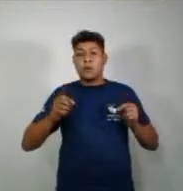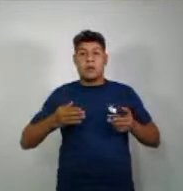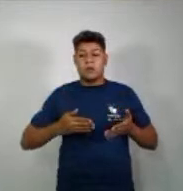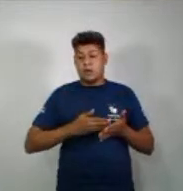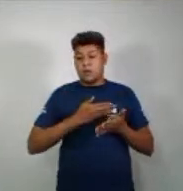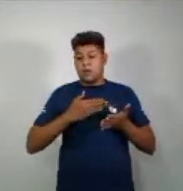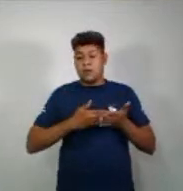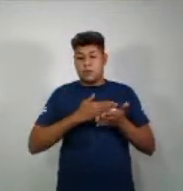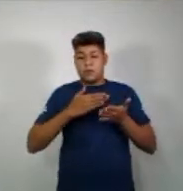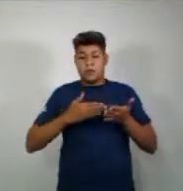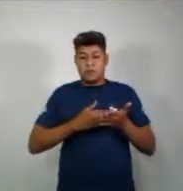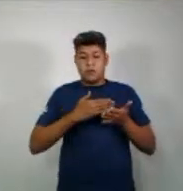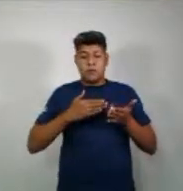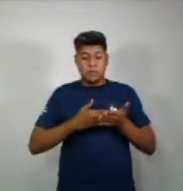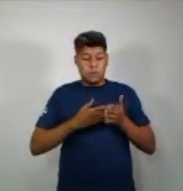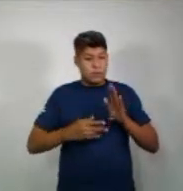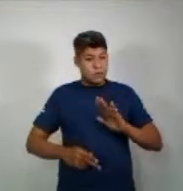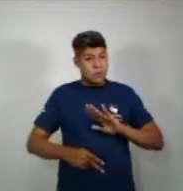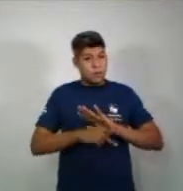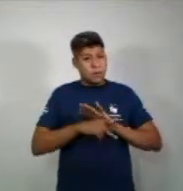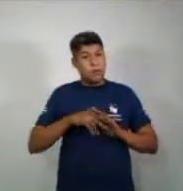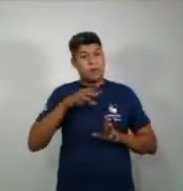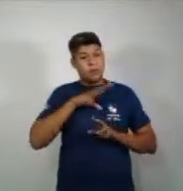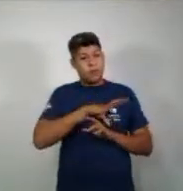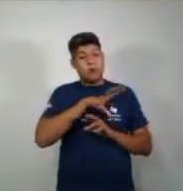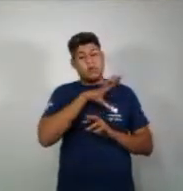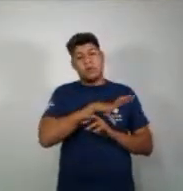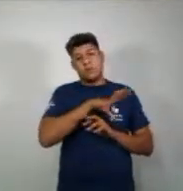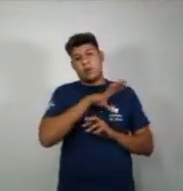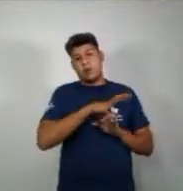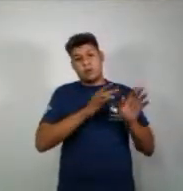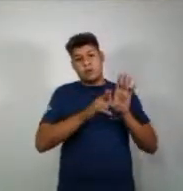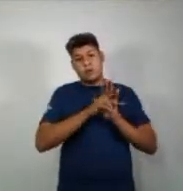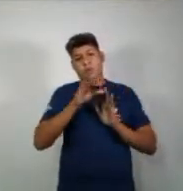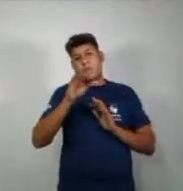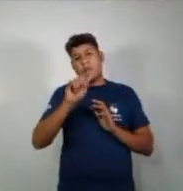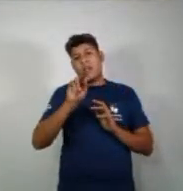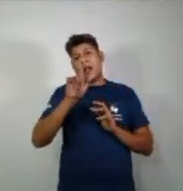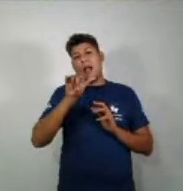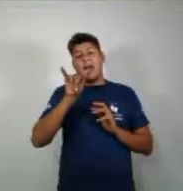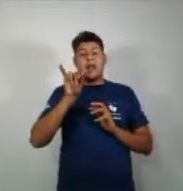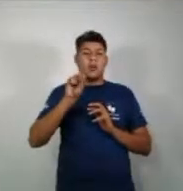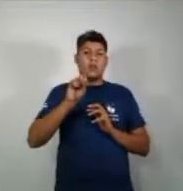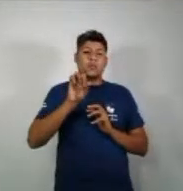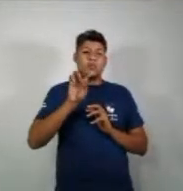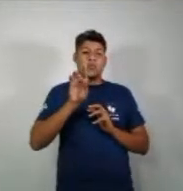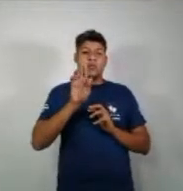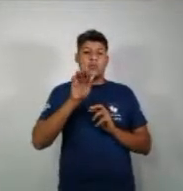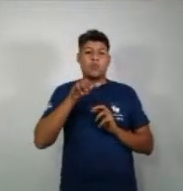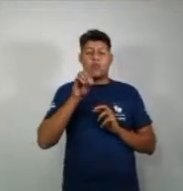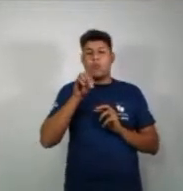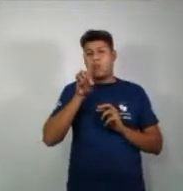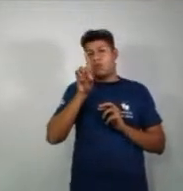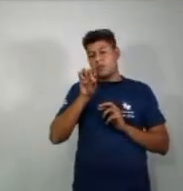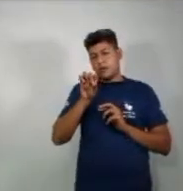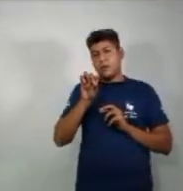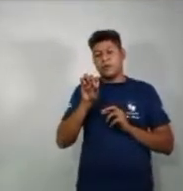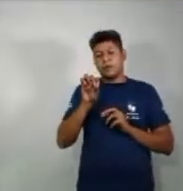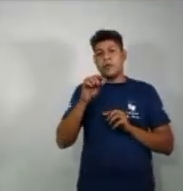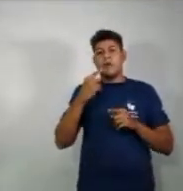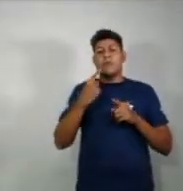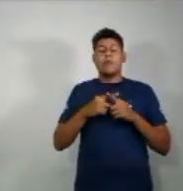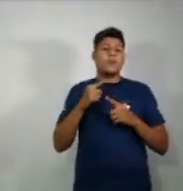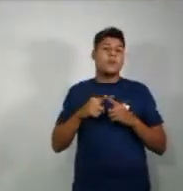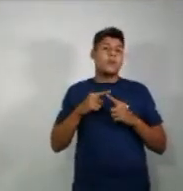Por exemplo, revisar livros de português de Carlos Drummond de Andrade. É assim, Sim. digo isso porque não que eles tenham